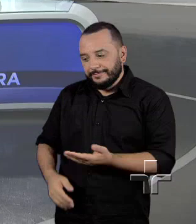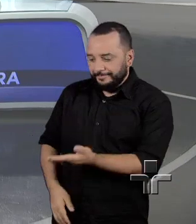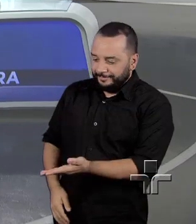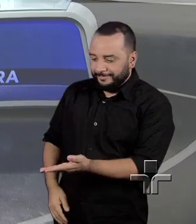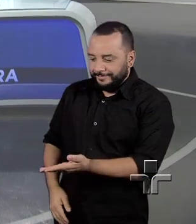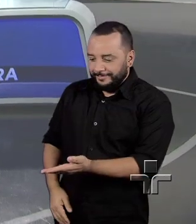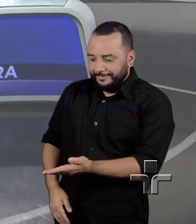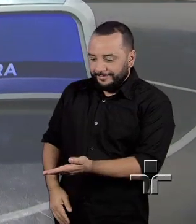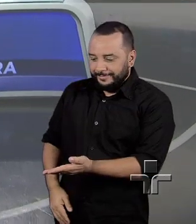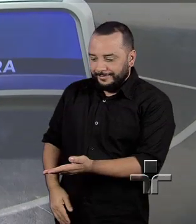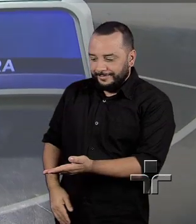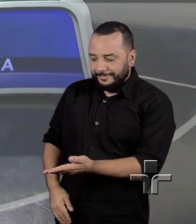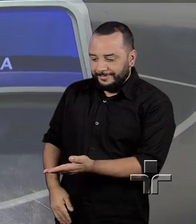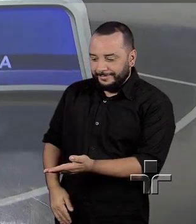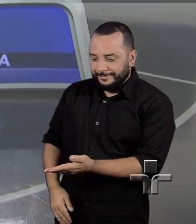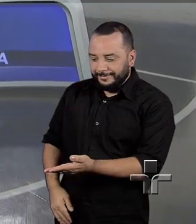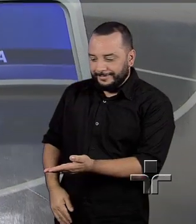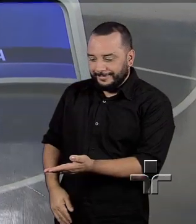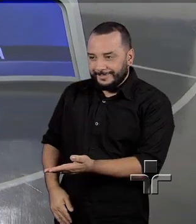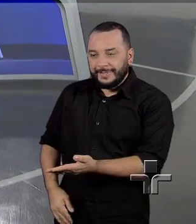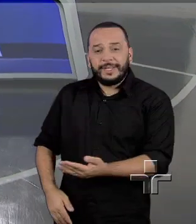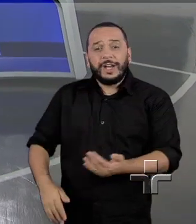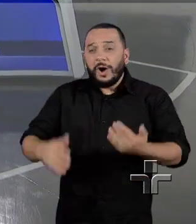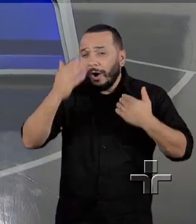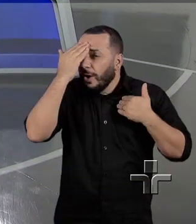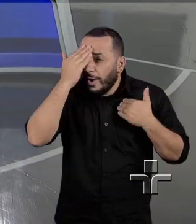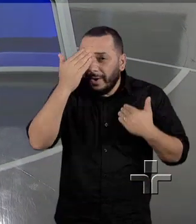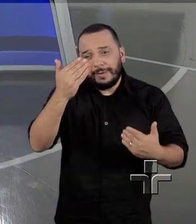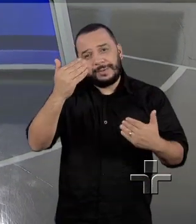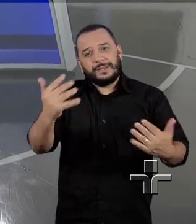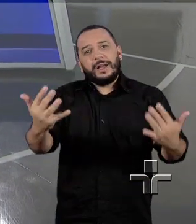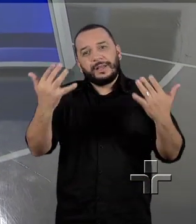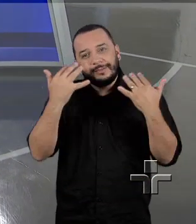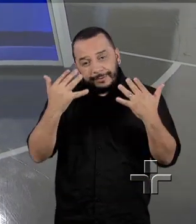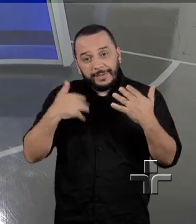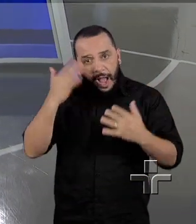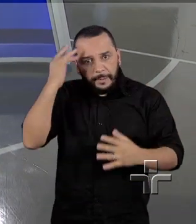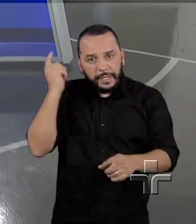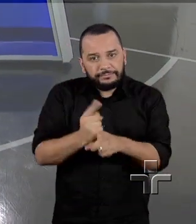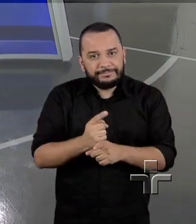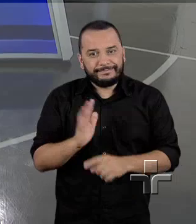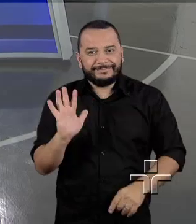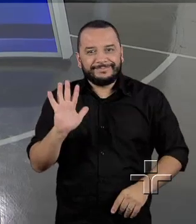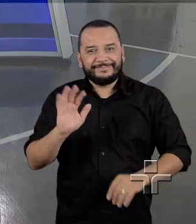youtube.com/jornalismo TV Cultura. Obrigado pela sua companhia e até amanhã.